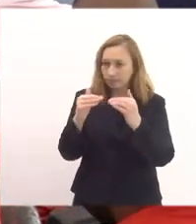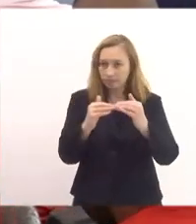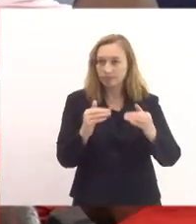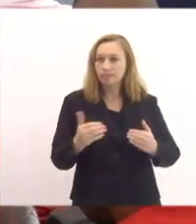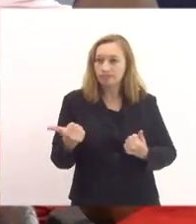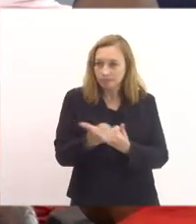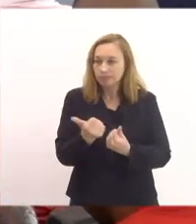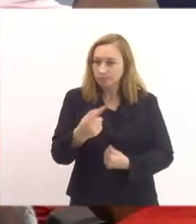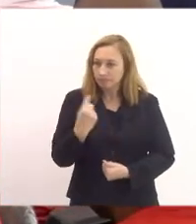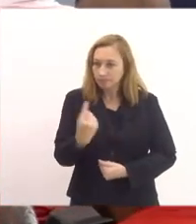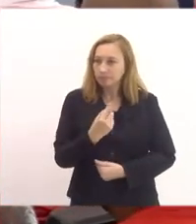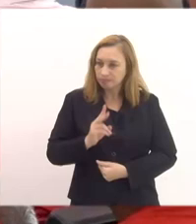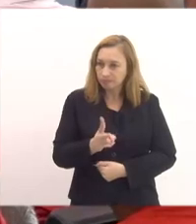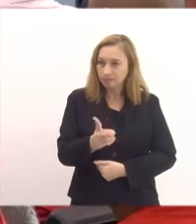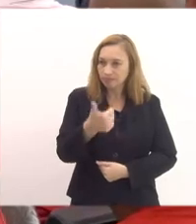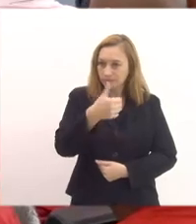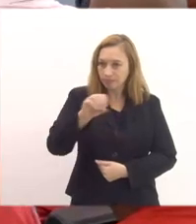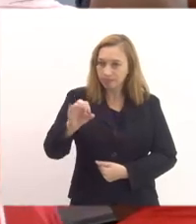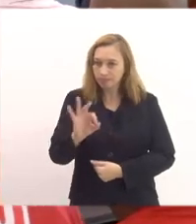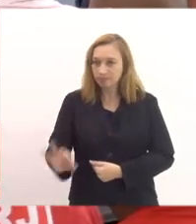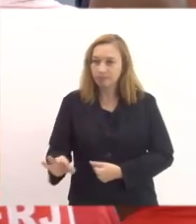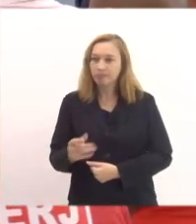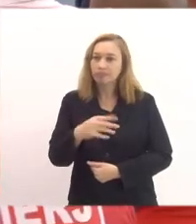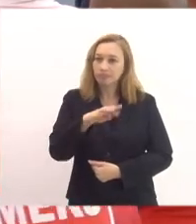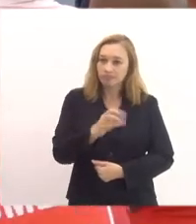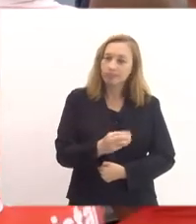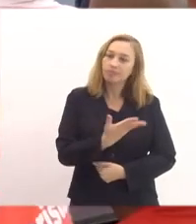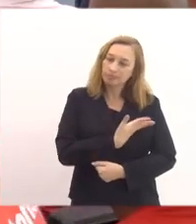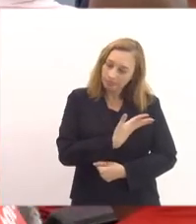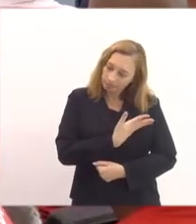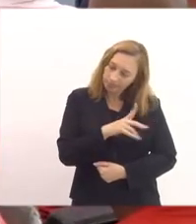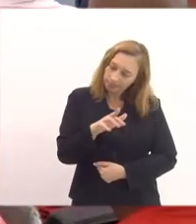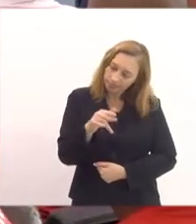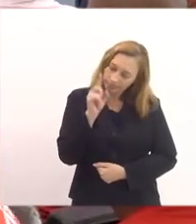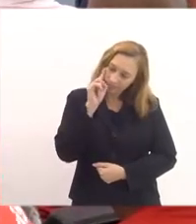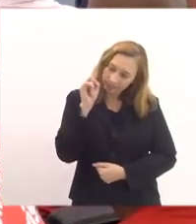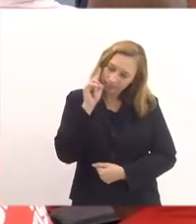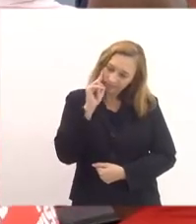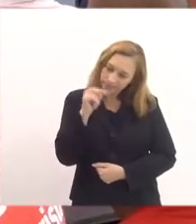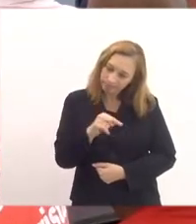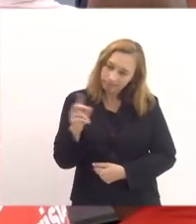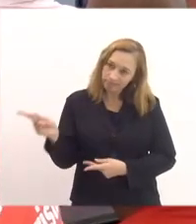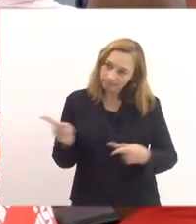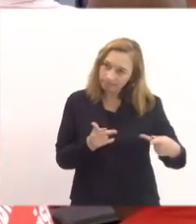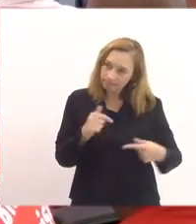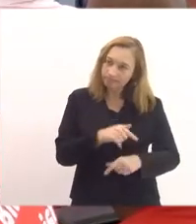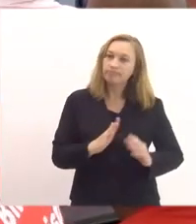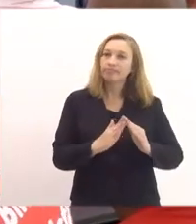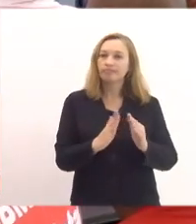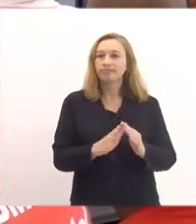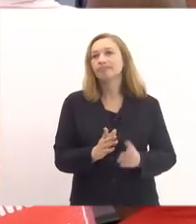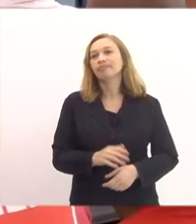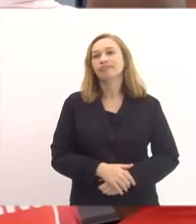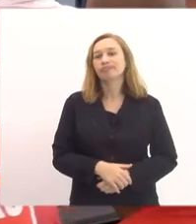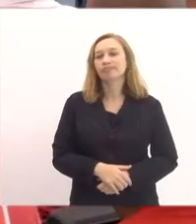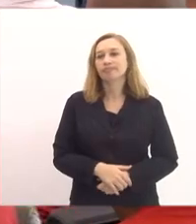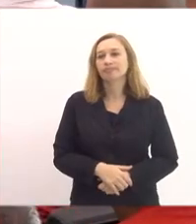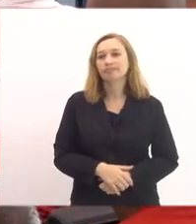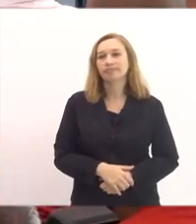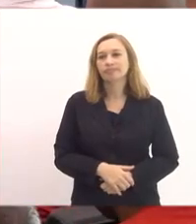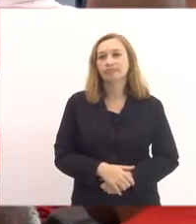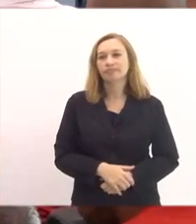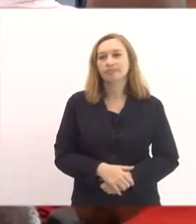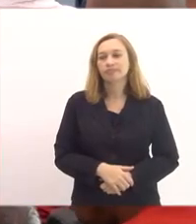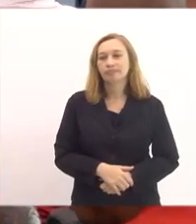Conte comigo, 100%. A Célia é meu amigo, meu irmão, todo dia aqui, servidor da casa. pilota isso comigo, com o Barroso,